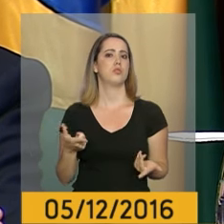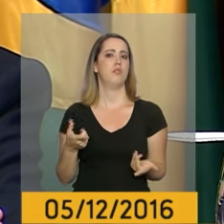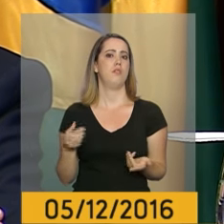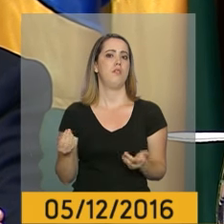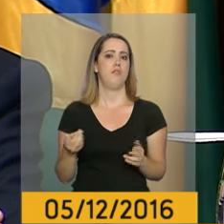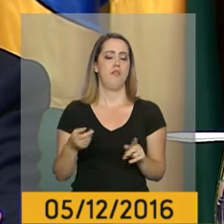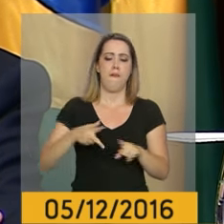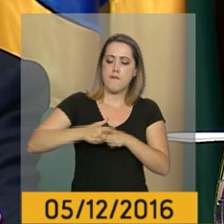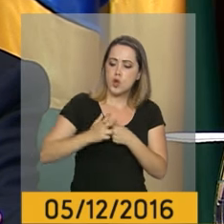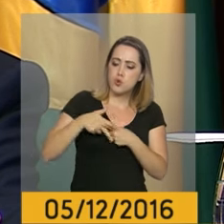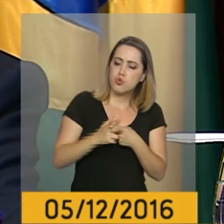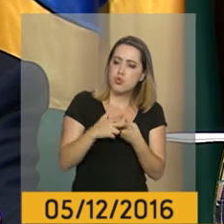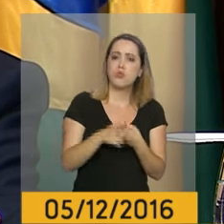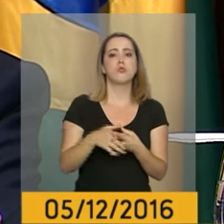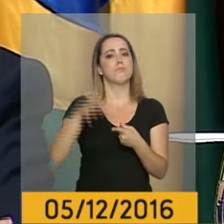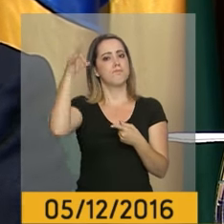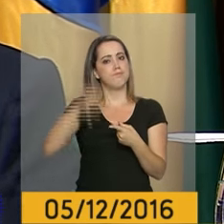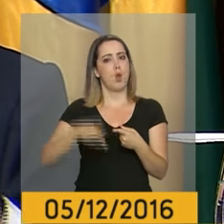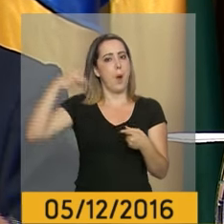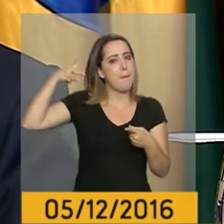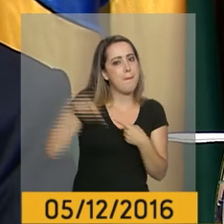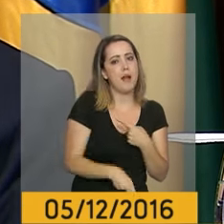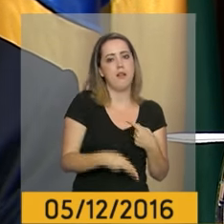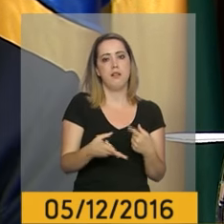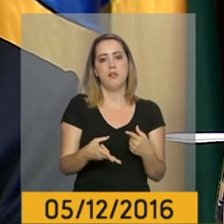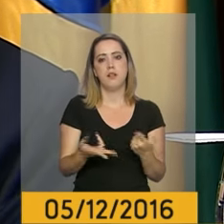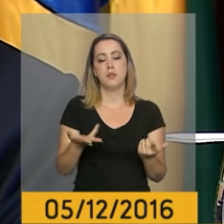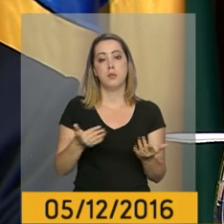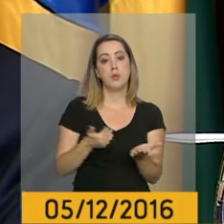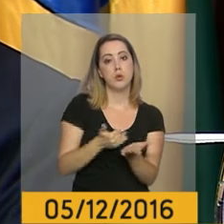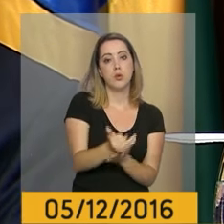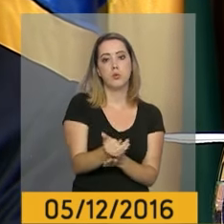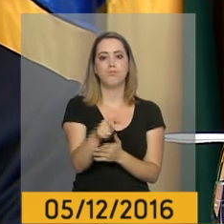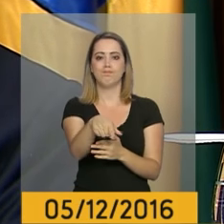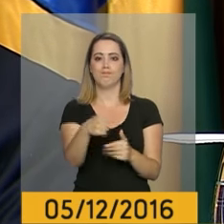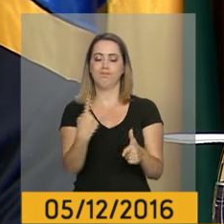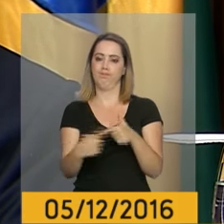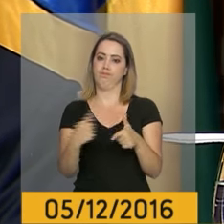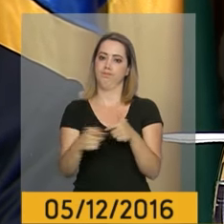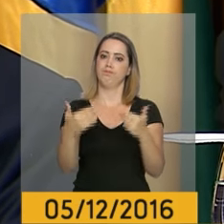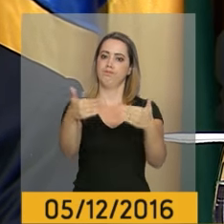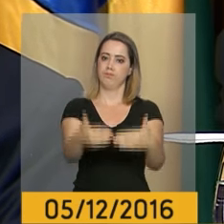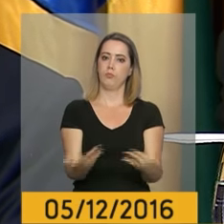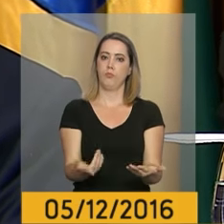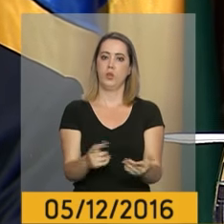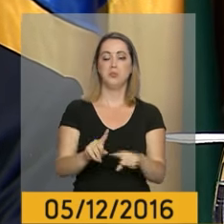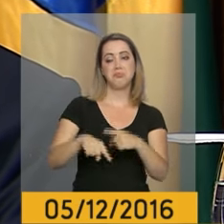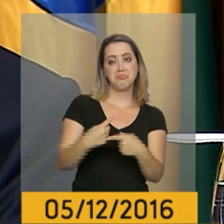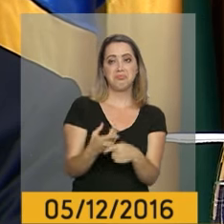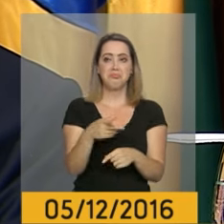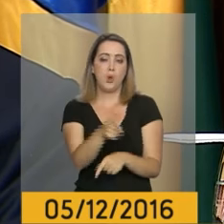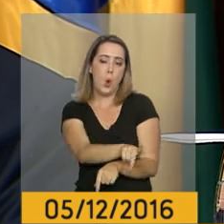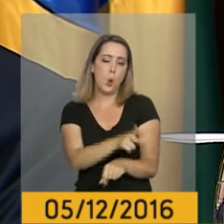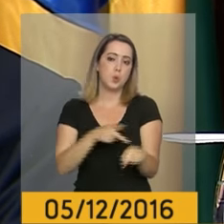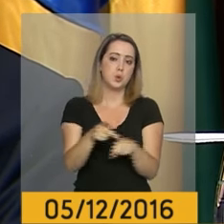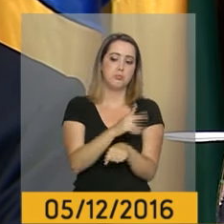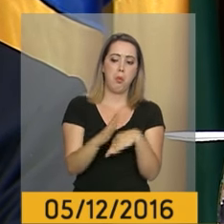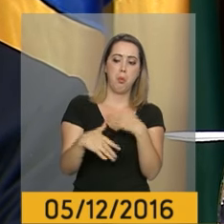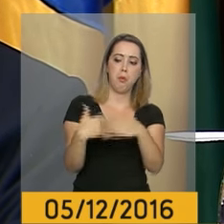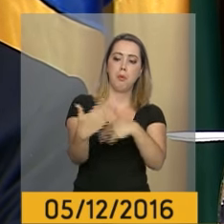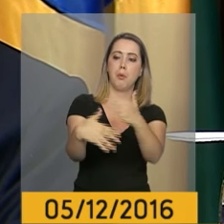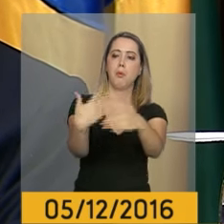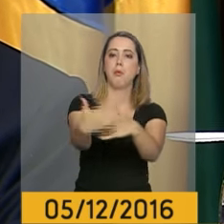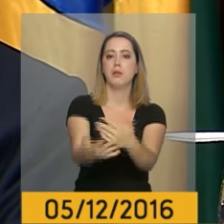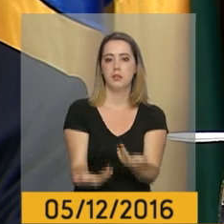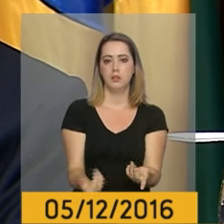ajustes radicais para enfrentar dificuldades nesse setor. Outros adiaram, simplesmente adiaram e promoveram